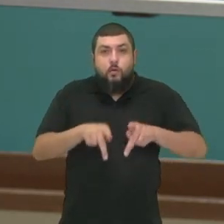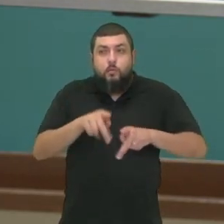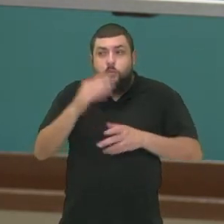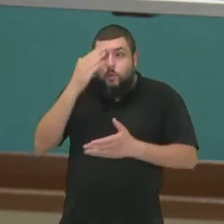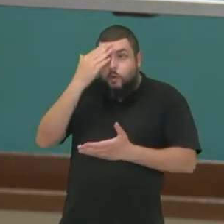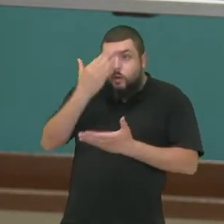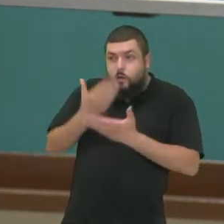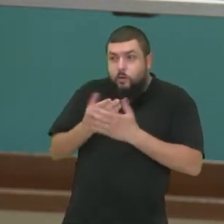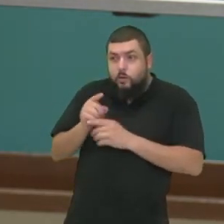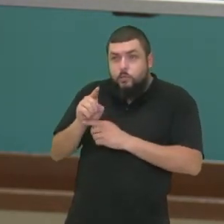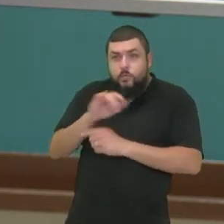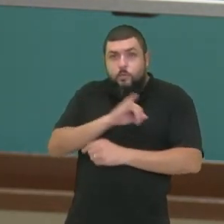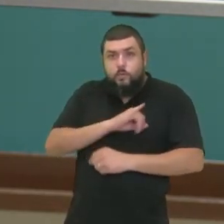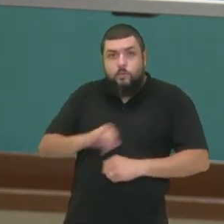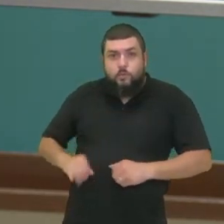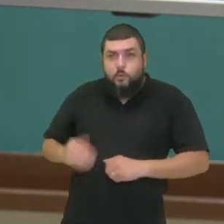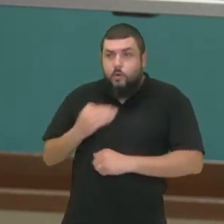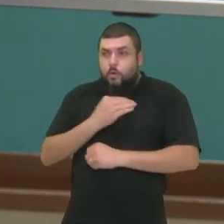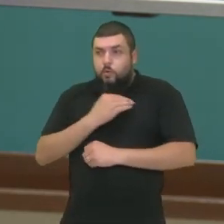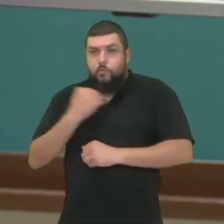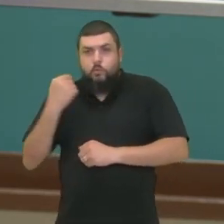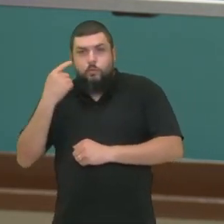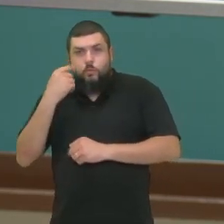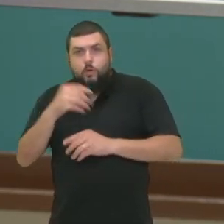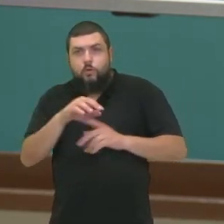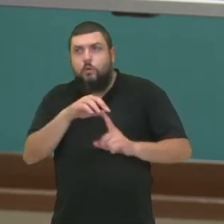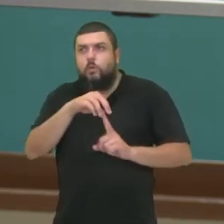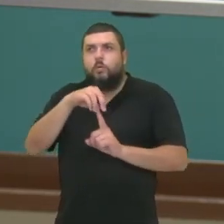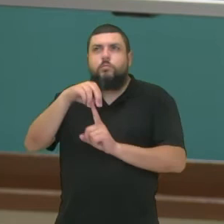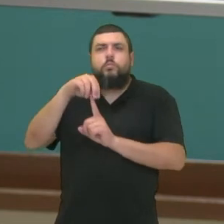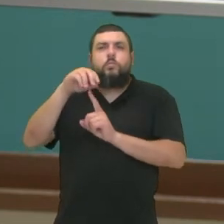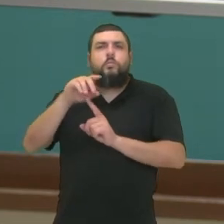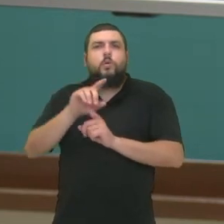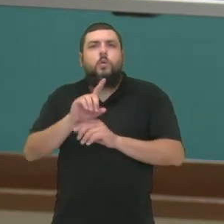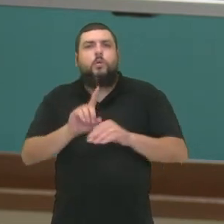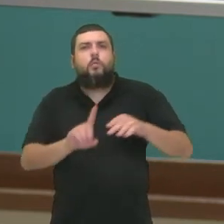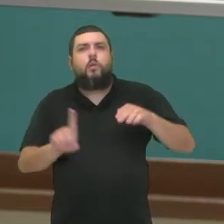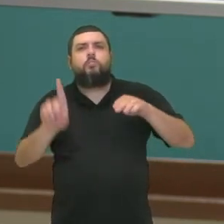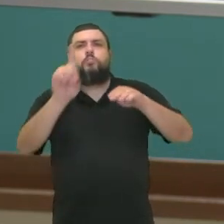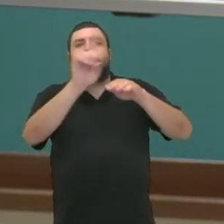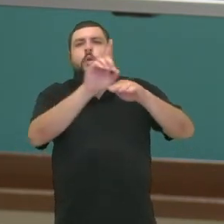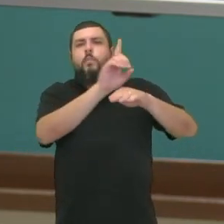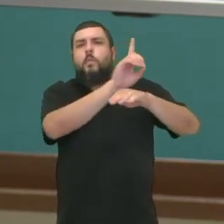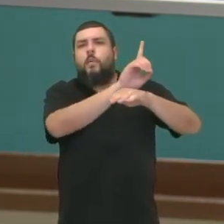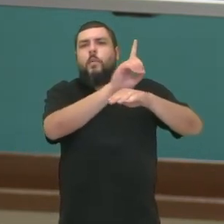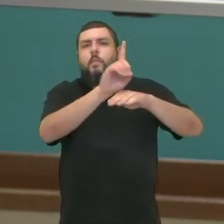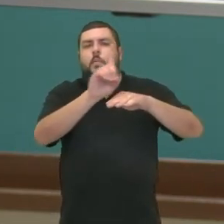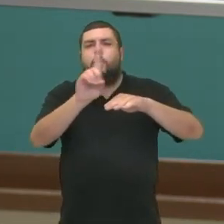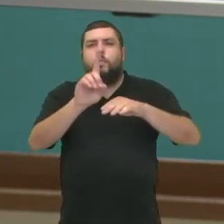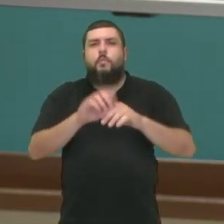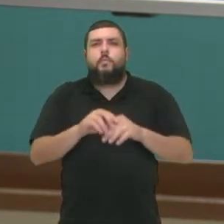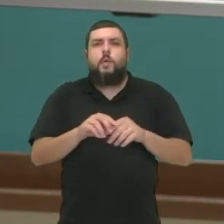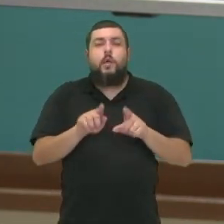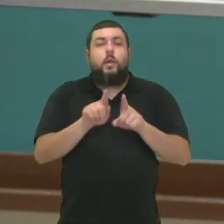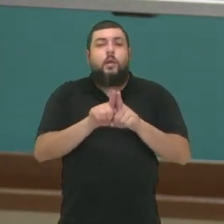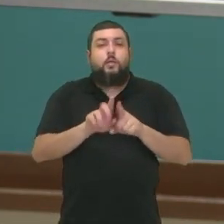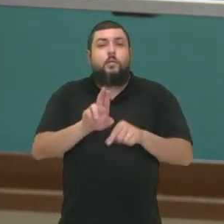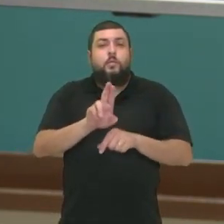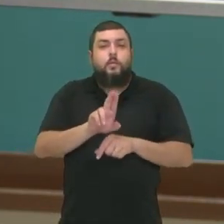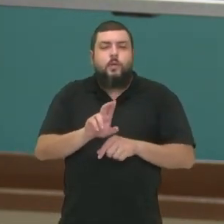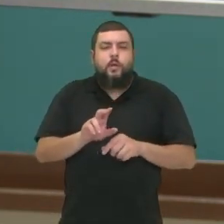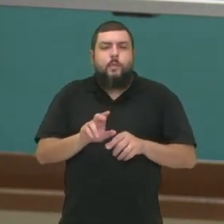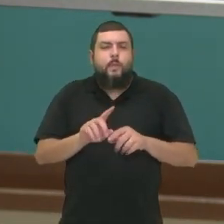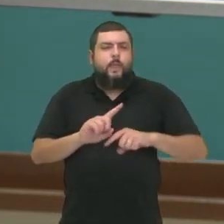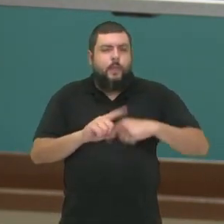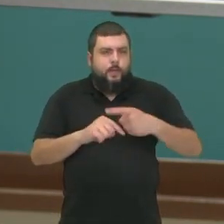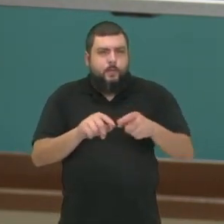população romana, quando iria acender uma vela, rezar, utilizava também o nome do imperador para uma